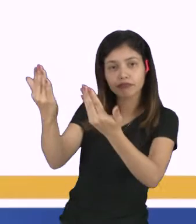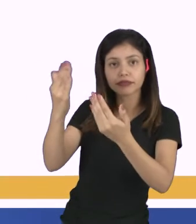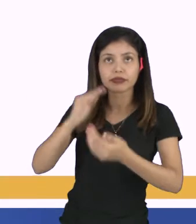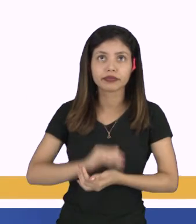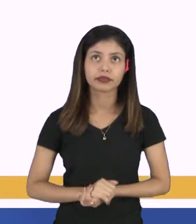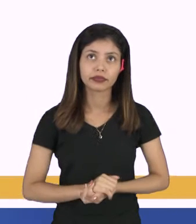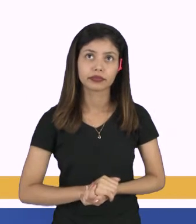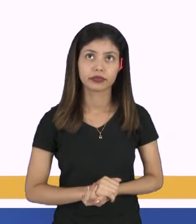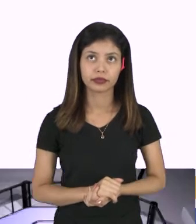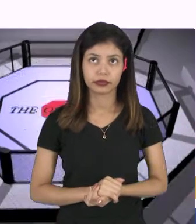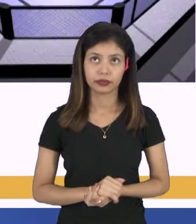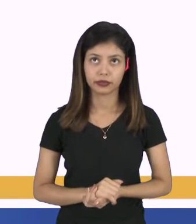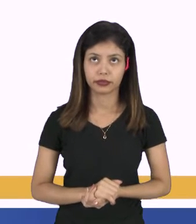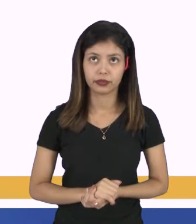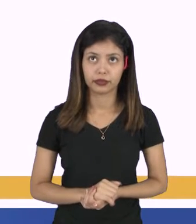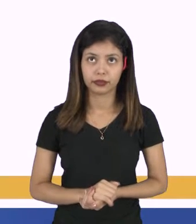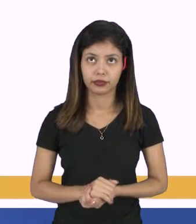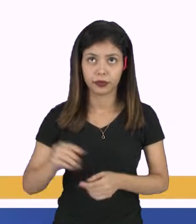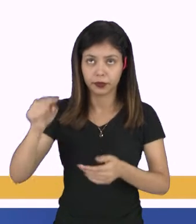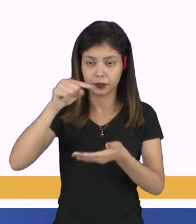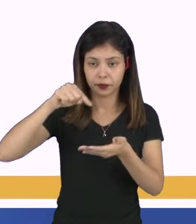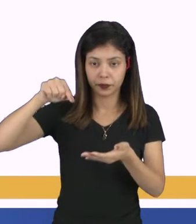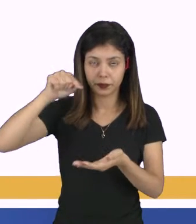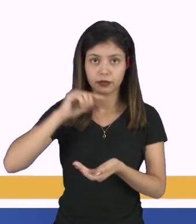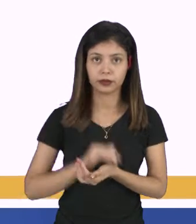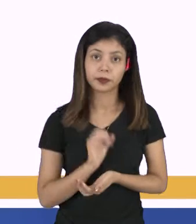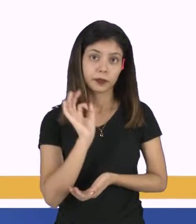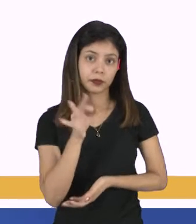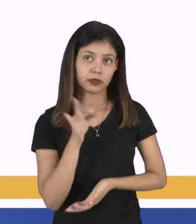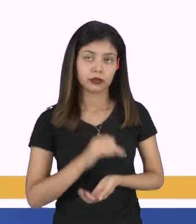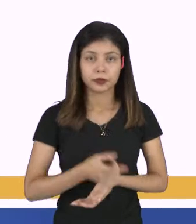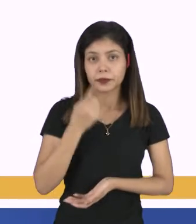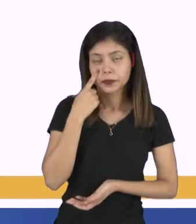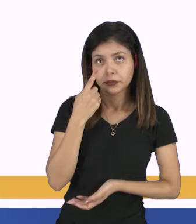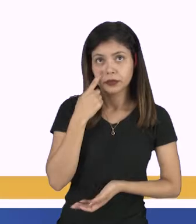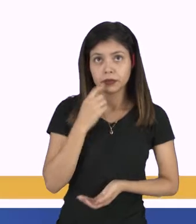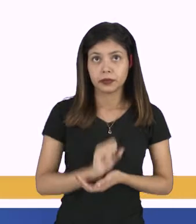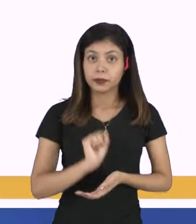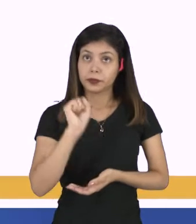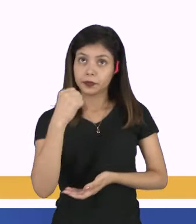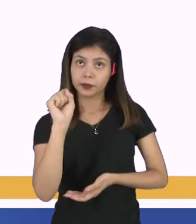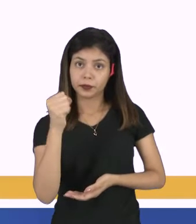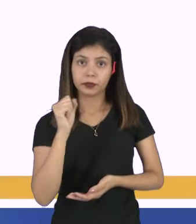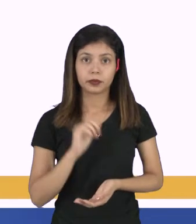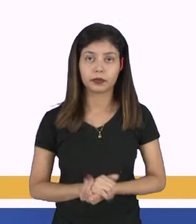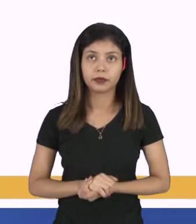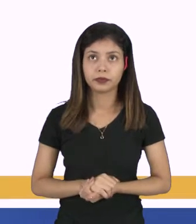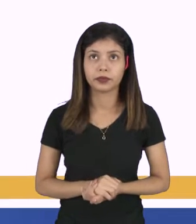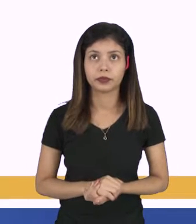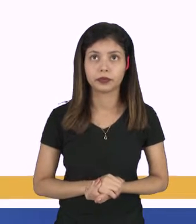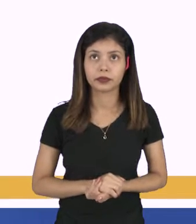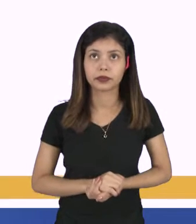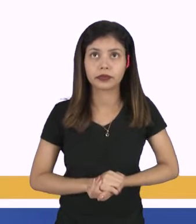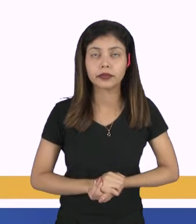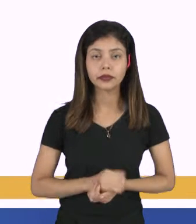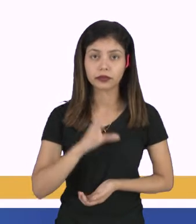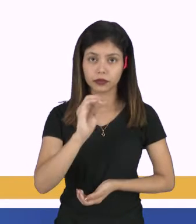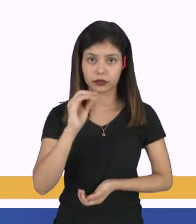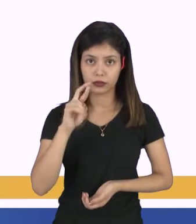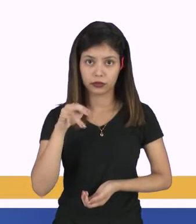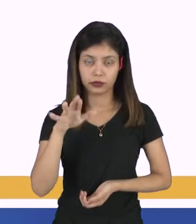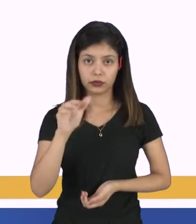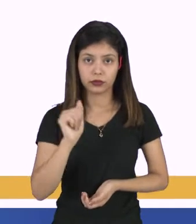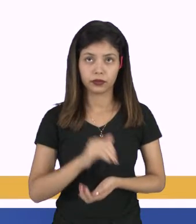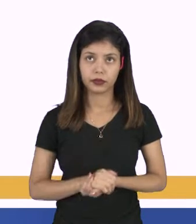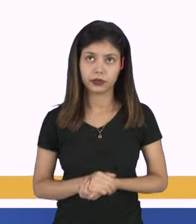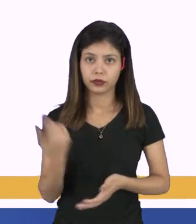temos a pista, né, de MMA, certo? Observe que nós temos 8 lados, portanto nós temos um octógono.